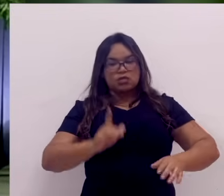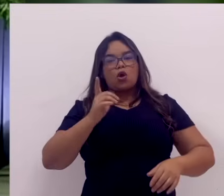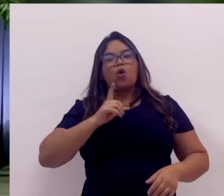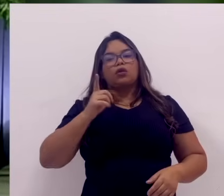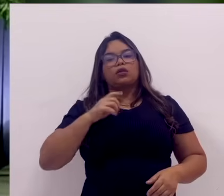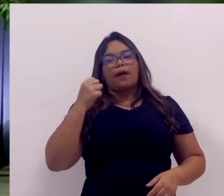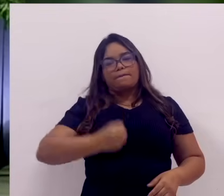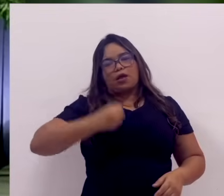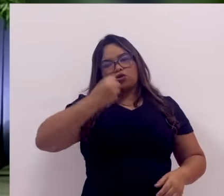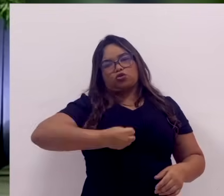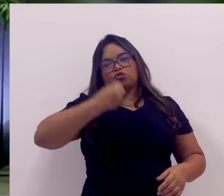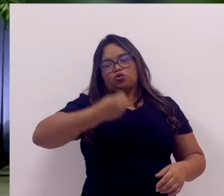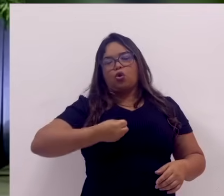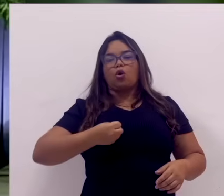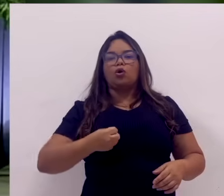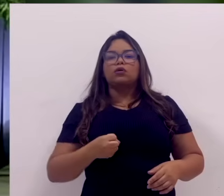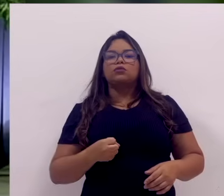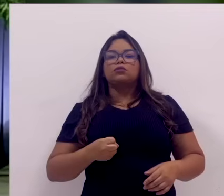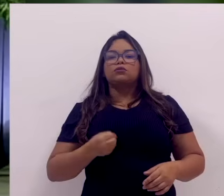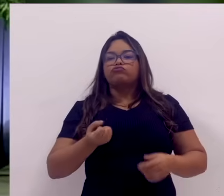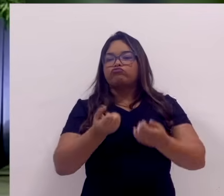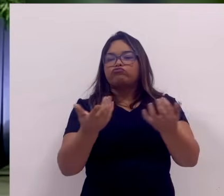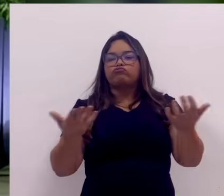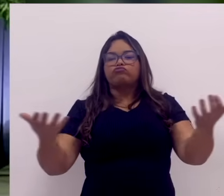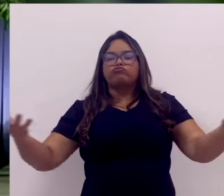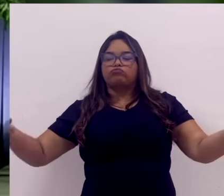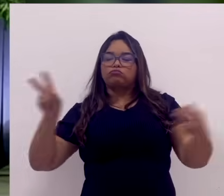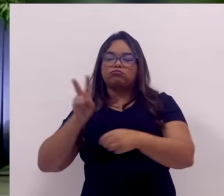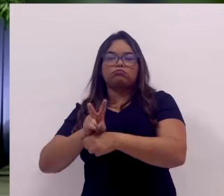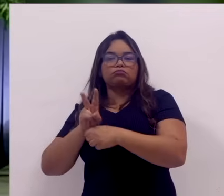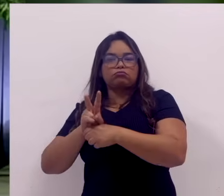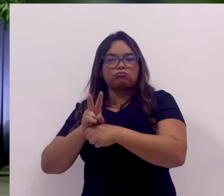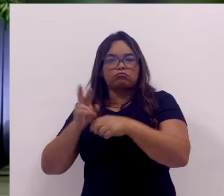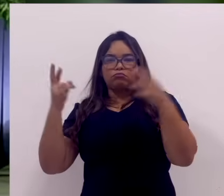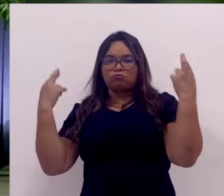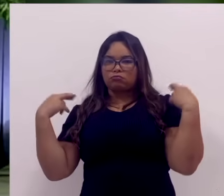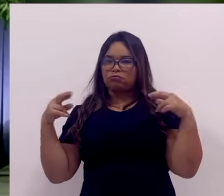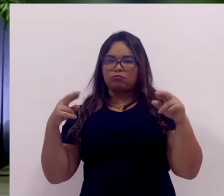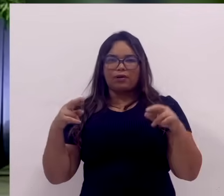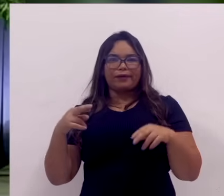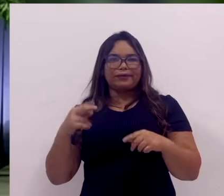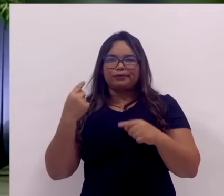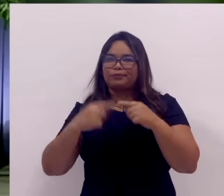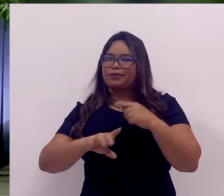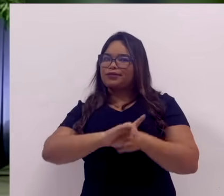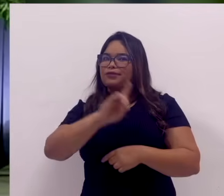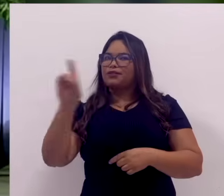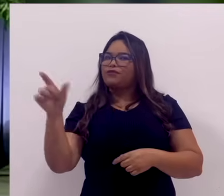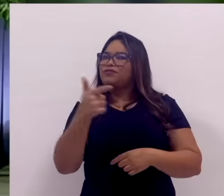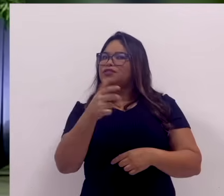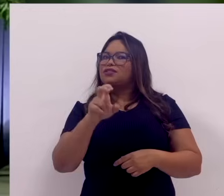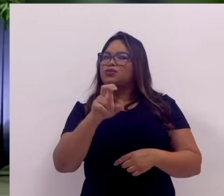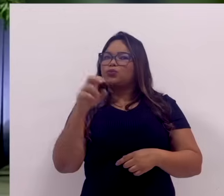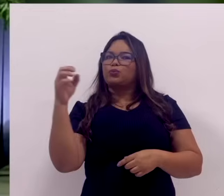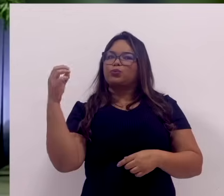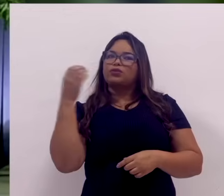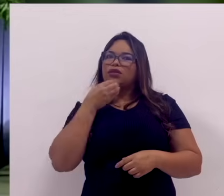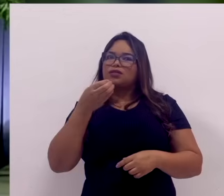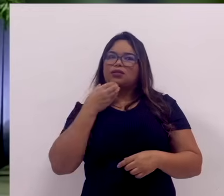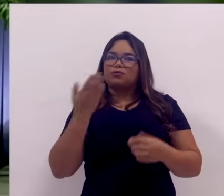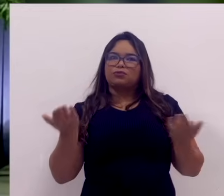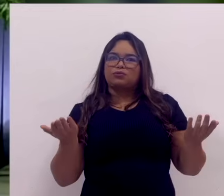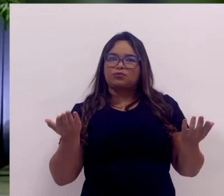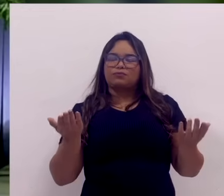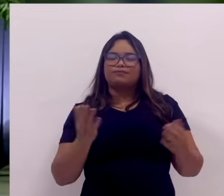Assim que não pode ter ocorrido em 25 de dezembro. O deus Zeus tem o seu aniversário no dia 25 de dezembro.